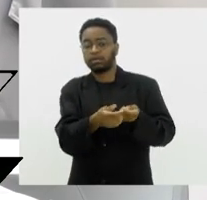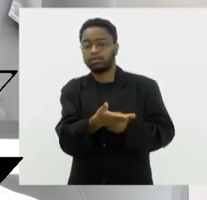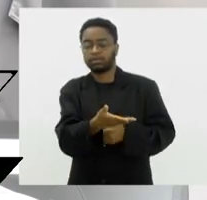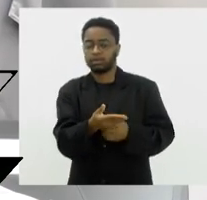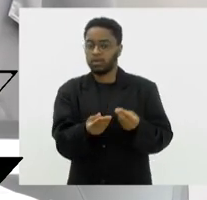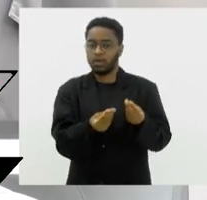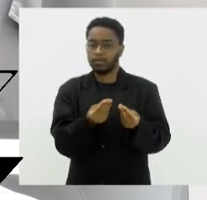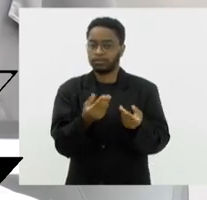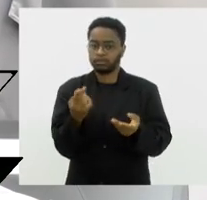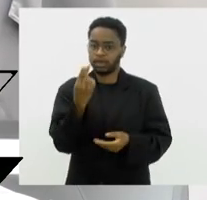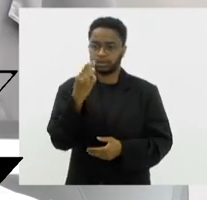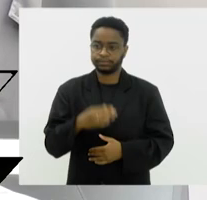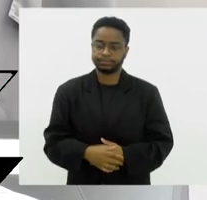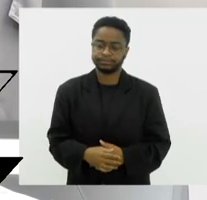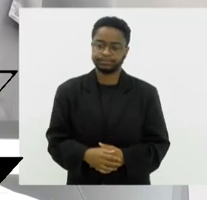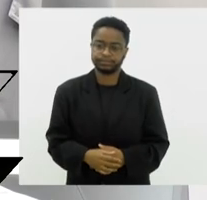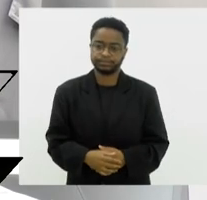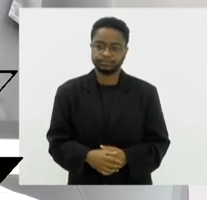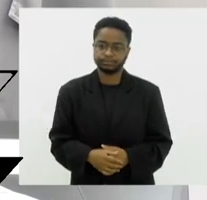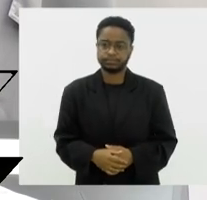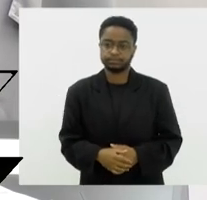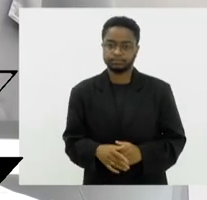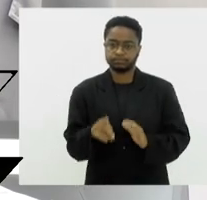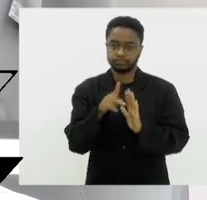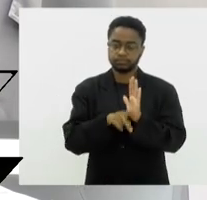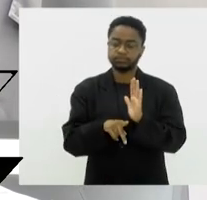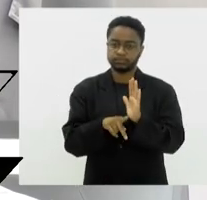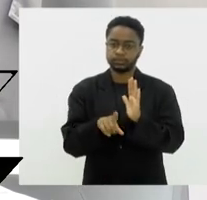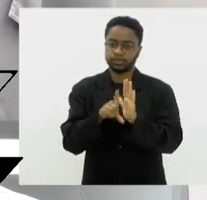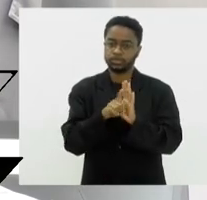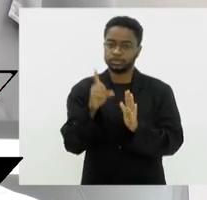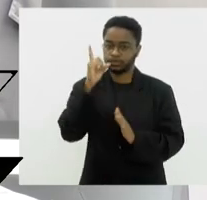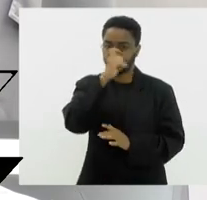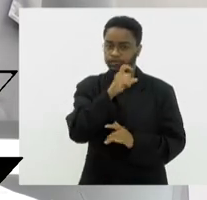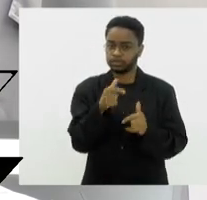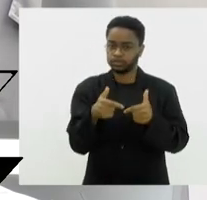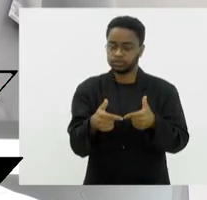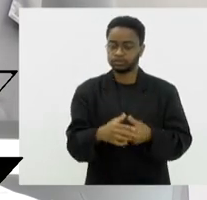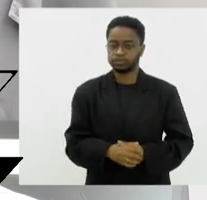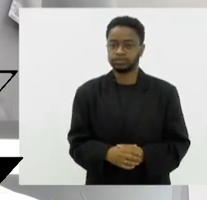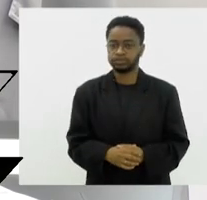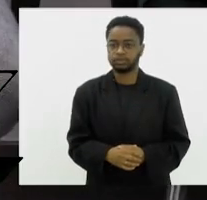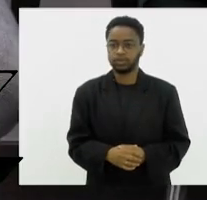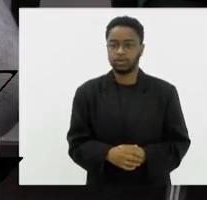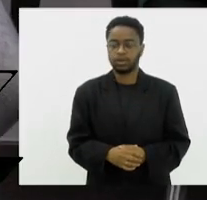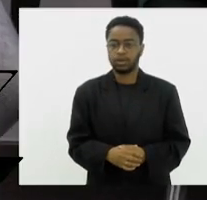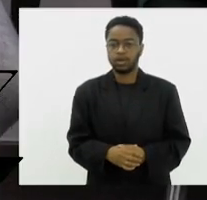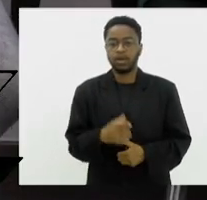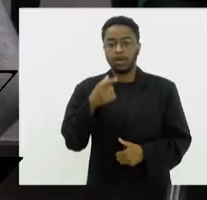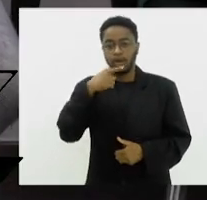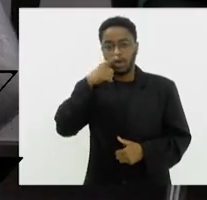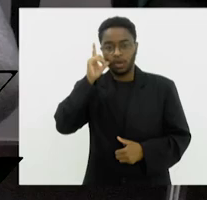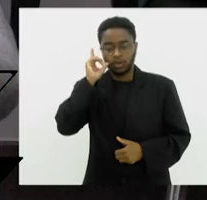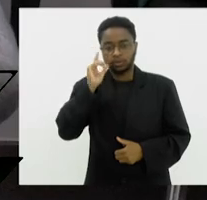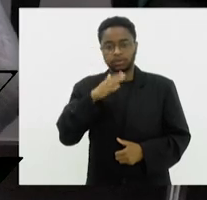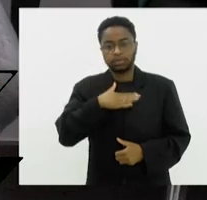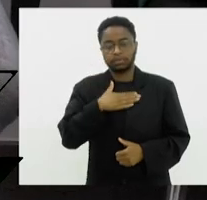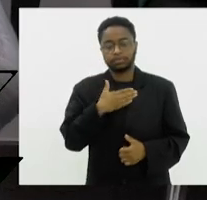caixa, o momento do pagamento? Ou seja, um projeto de difícil aplicação. Presidente, eu ontem recebi da minha